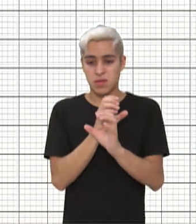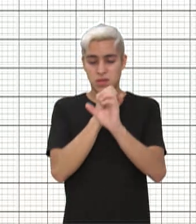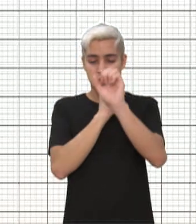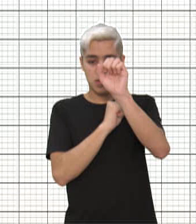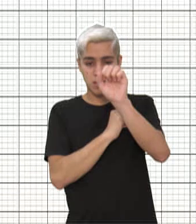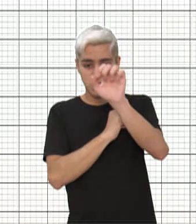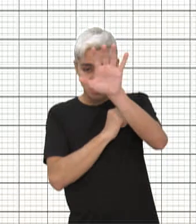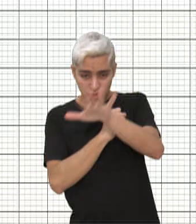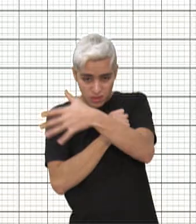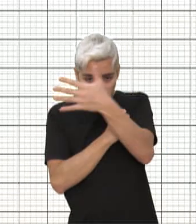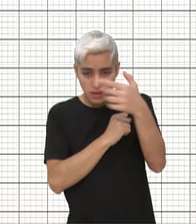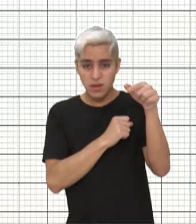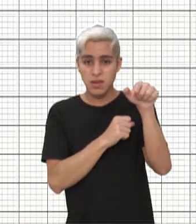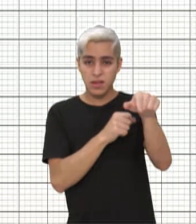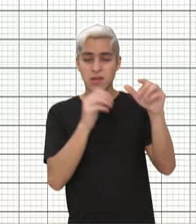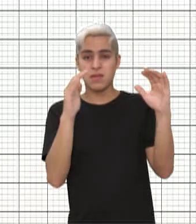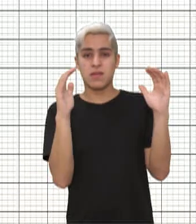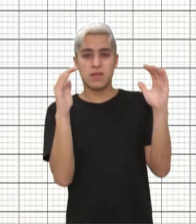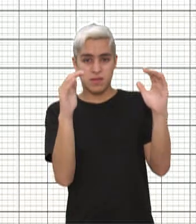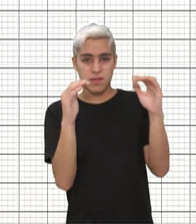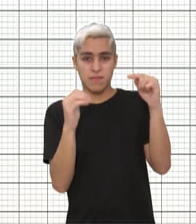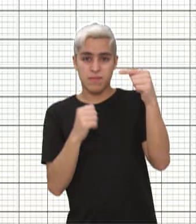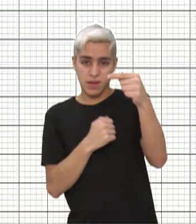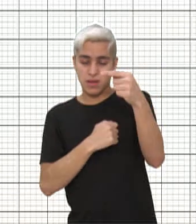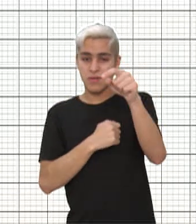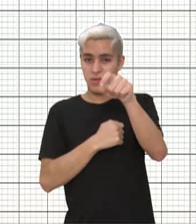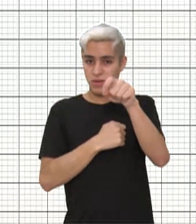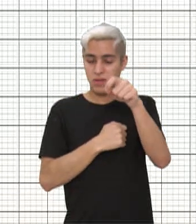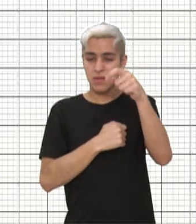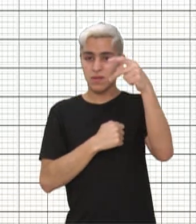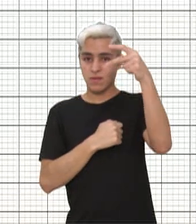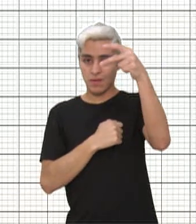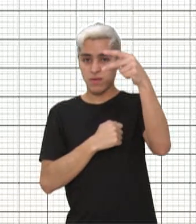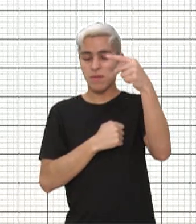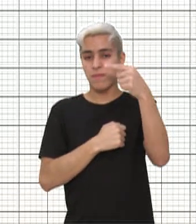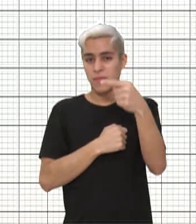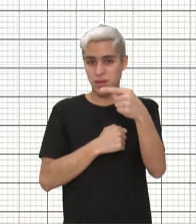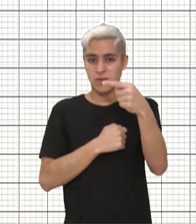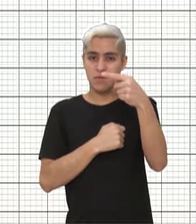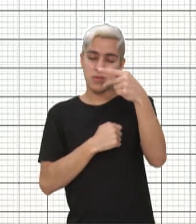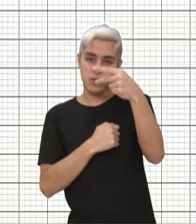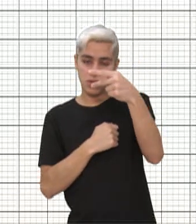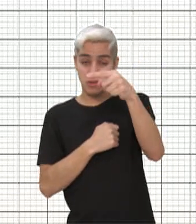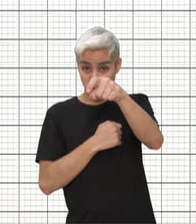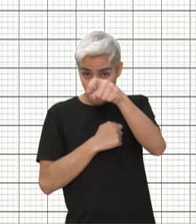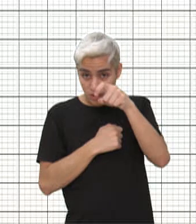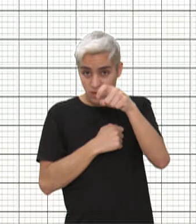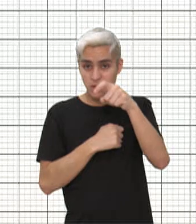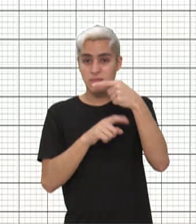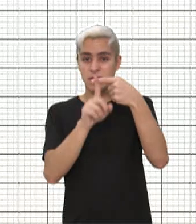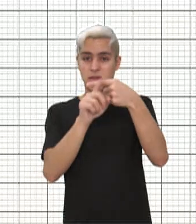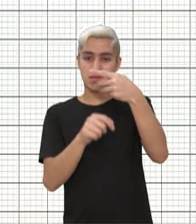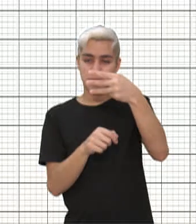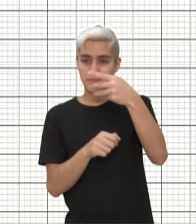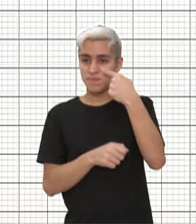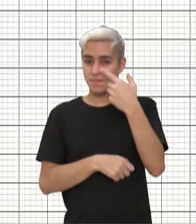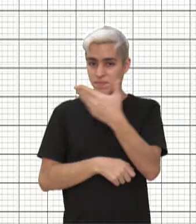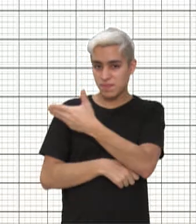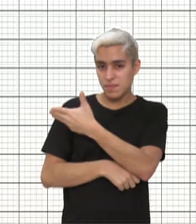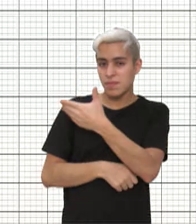completo dessa função menos x² menos 2x mais 3. Está na tela para